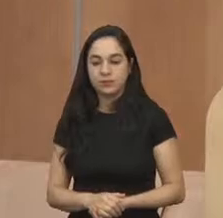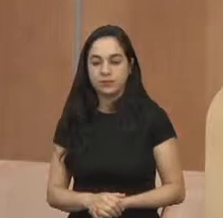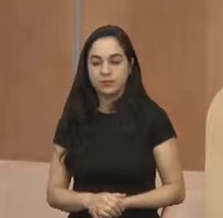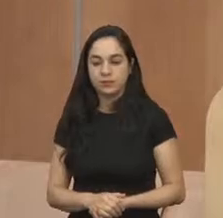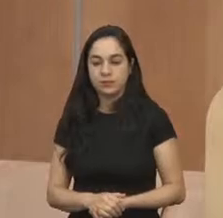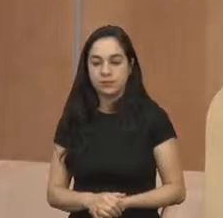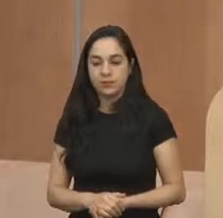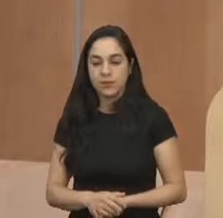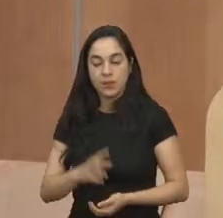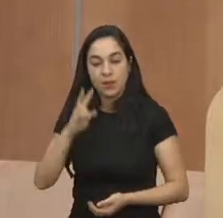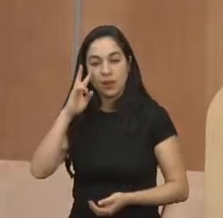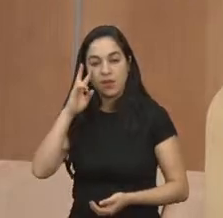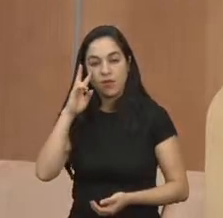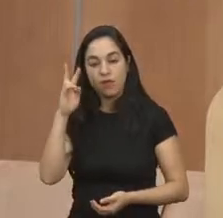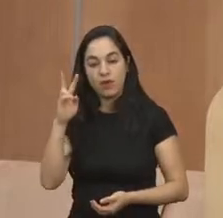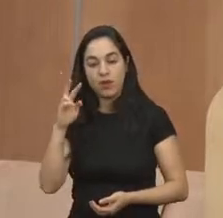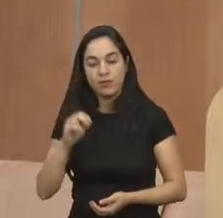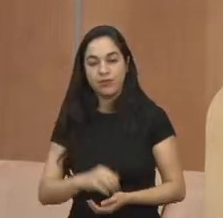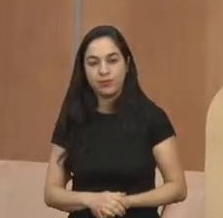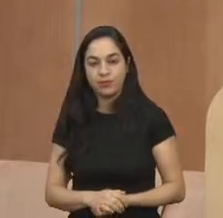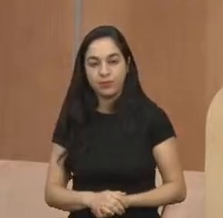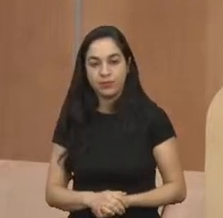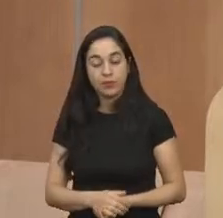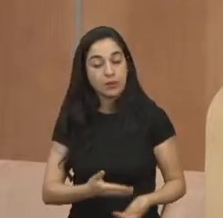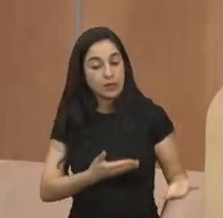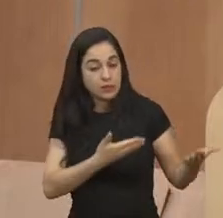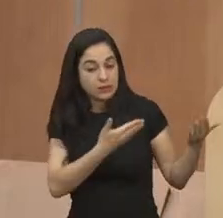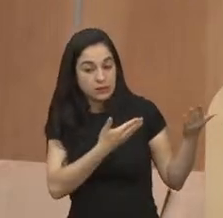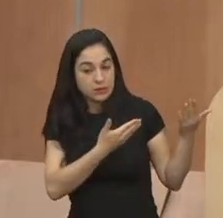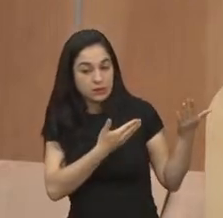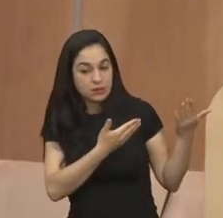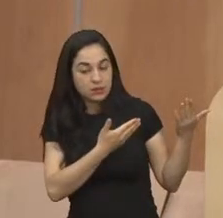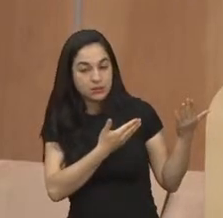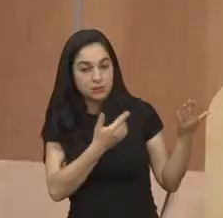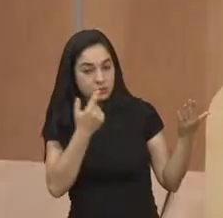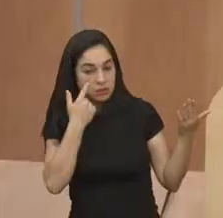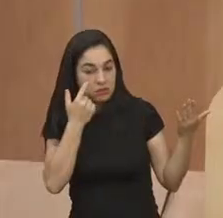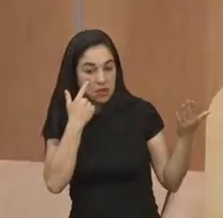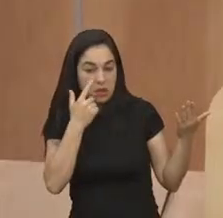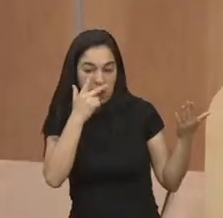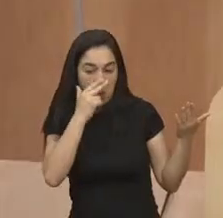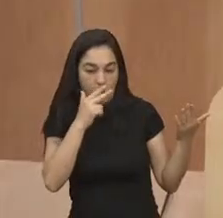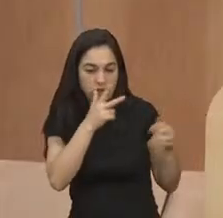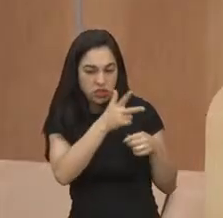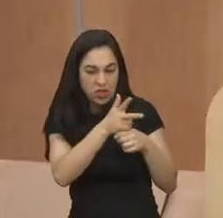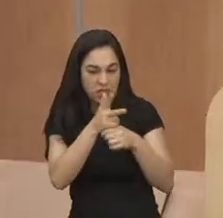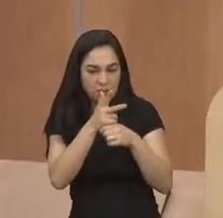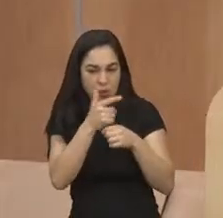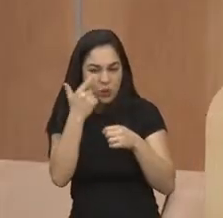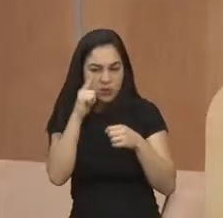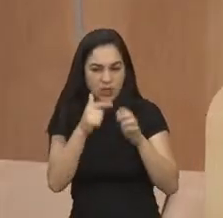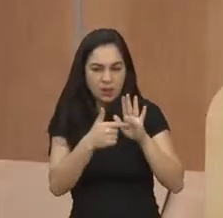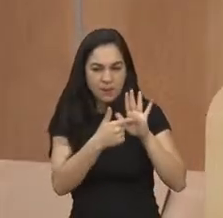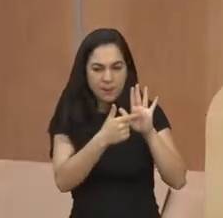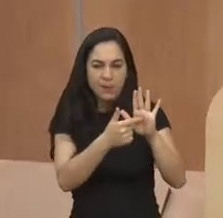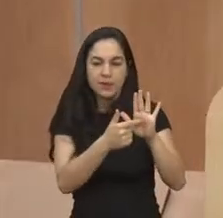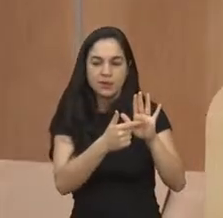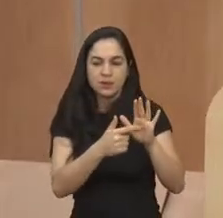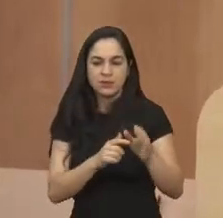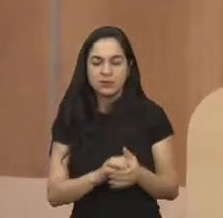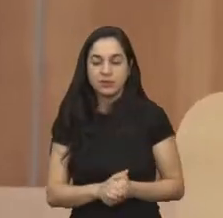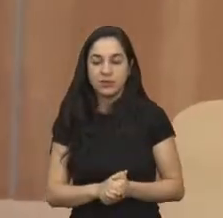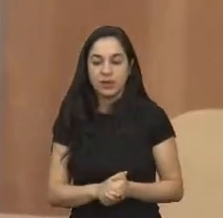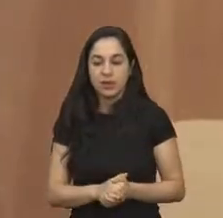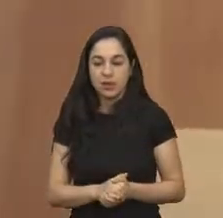Como vocês podem ver aqui, ó, esse tamanho de bebê aqui, de feto, não sei se a câmera consegue aproximar mais, acho difícil,